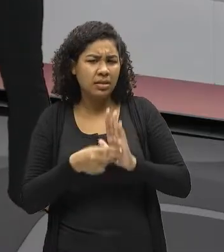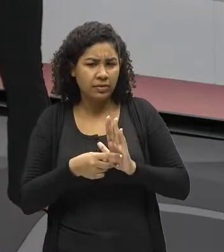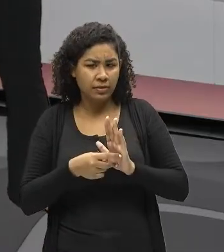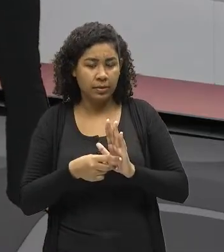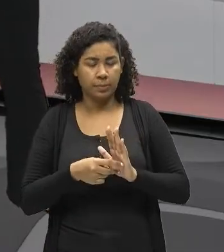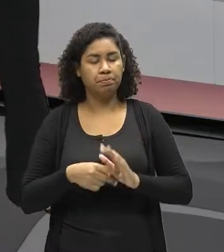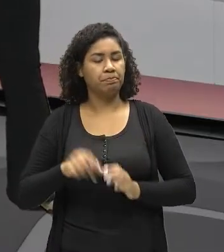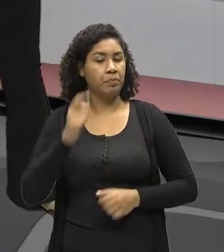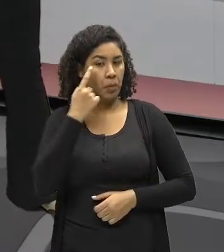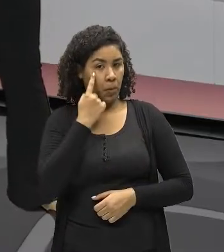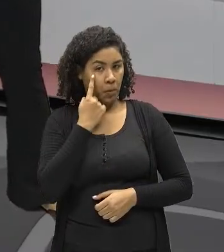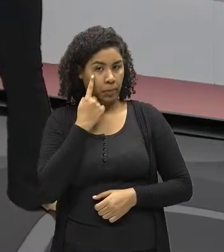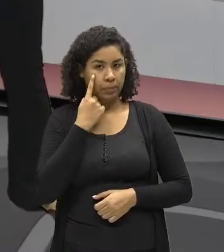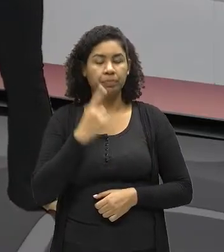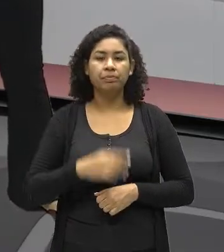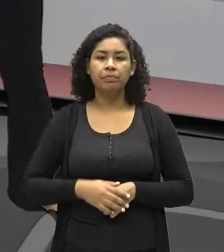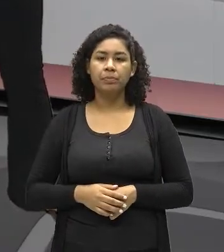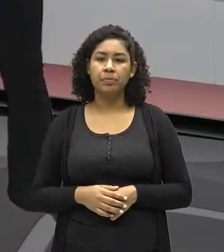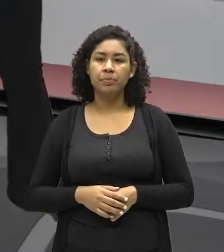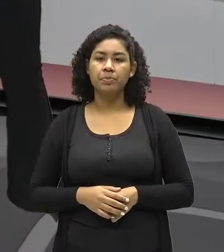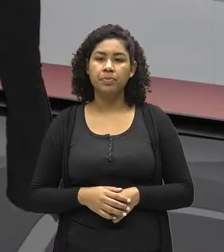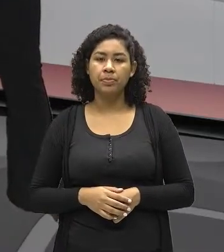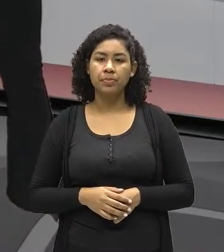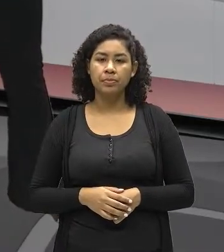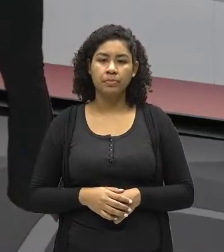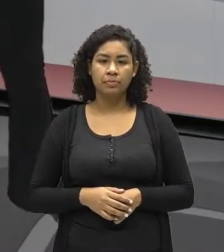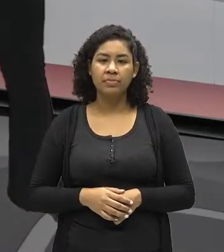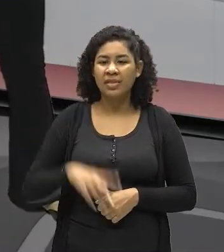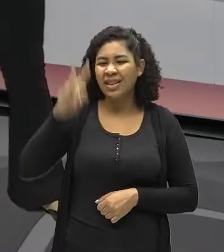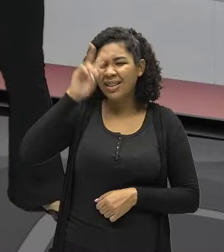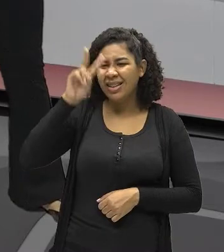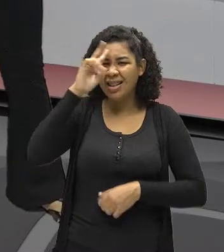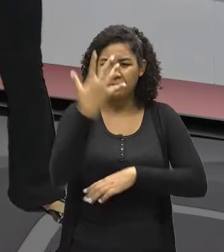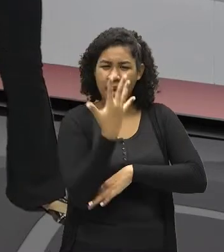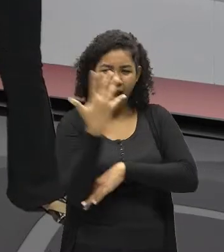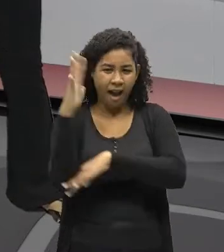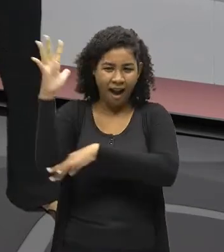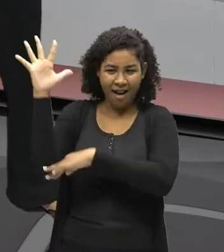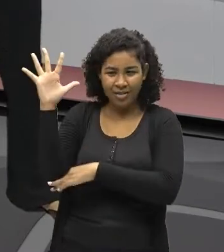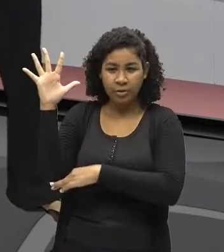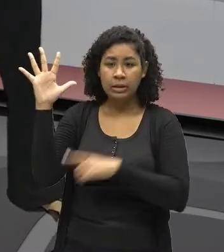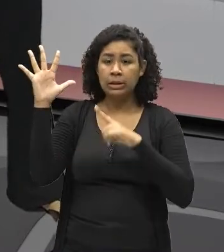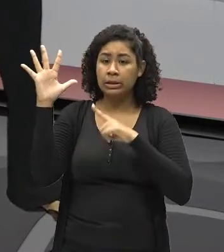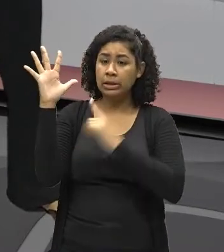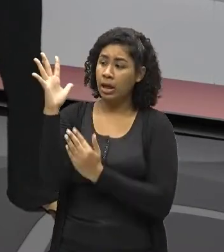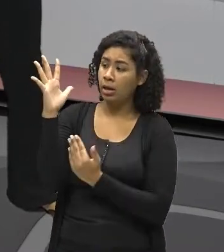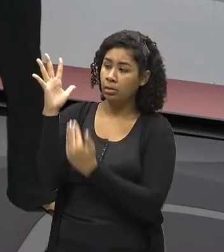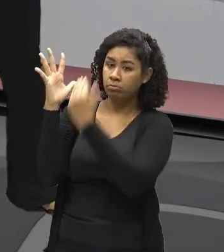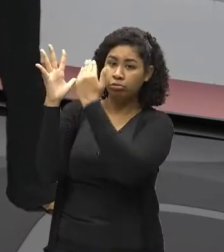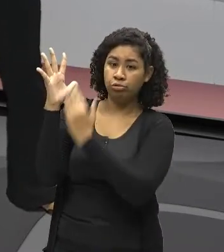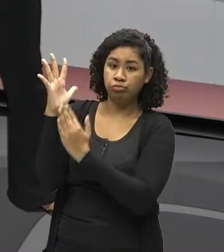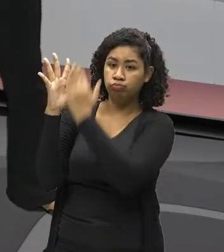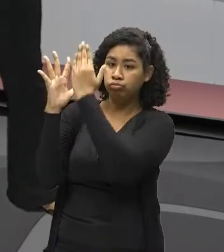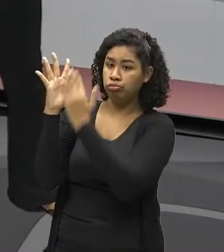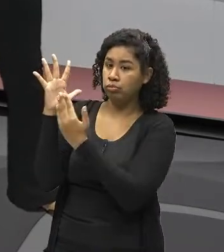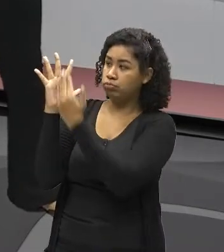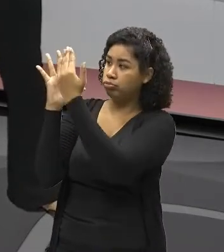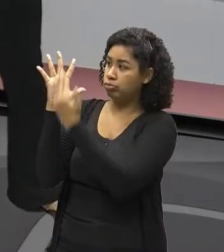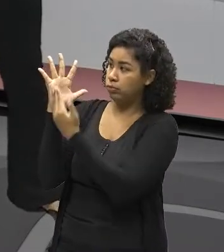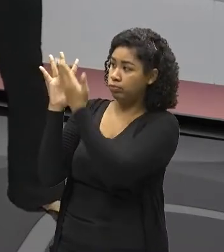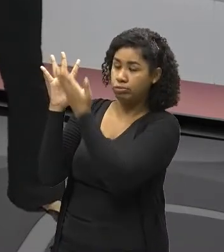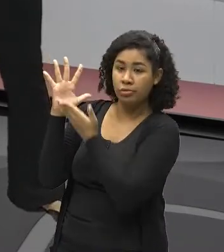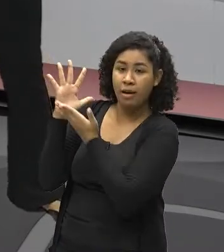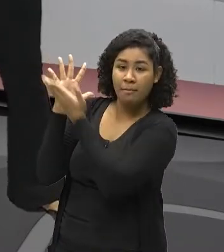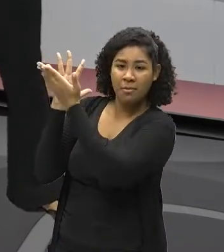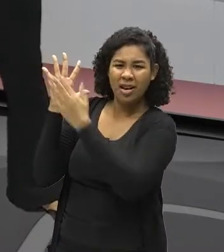dizer que o tronco, ele tem ali várias ramificações. Ou seja, eu tenho um tronco em comum que